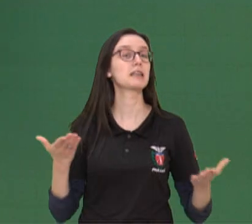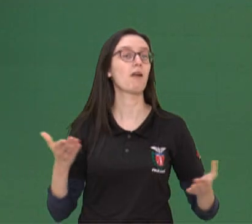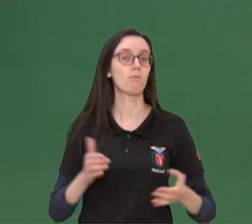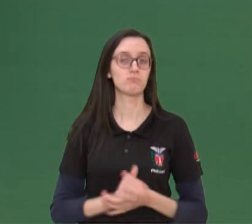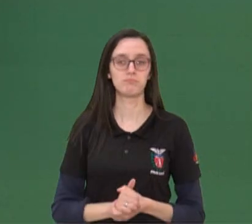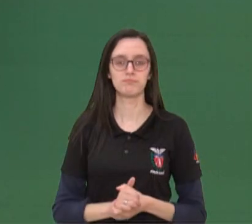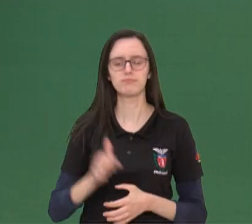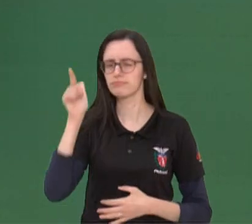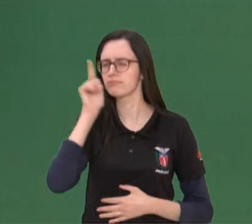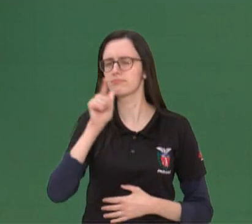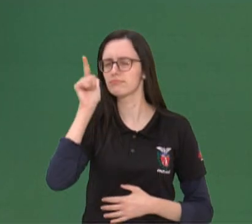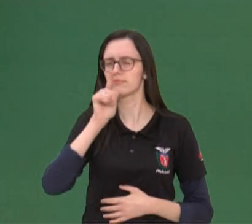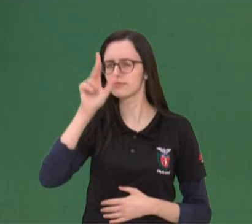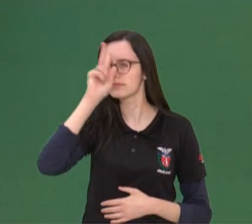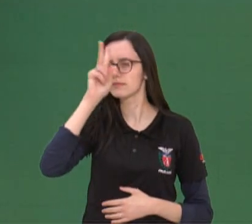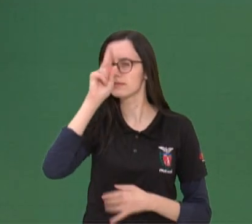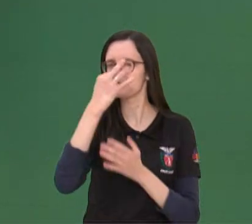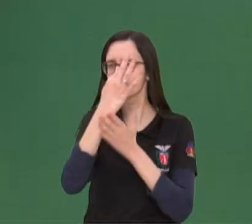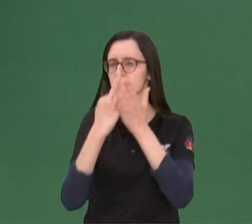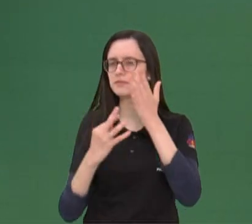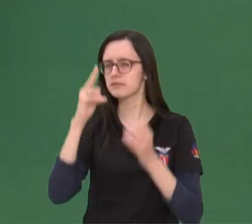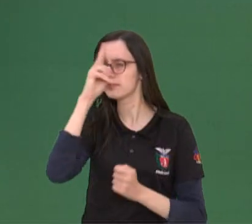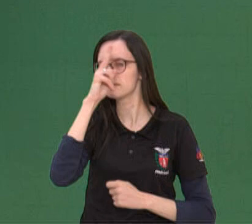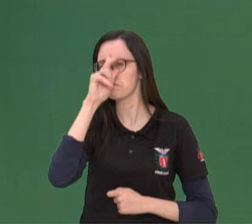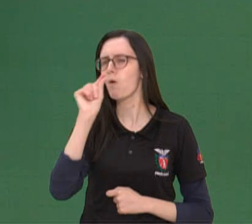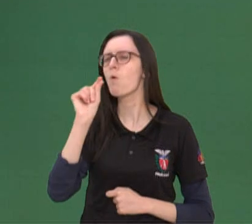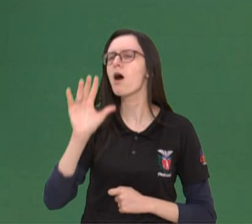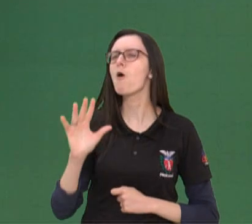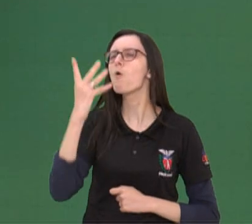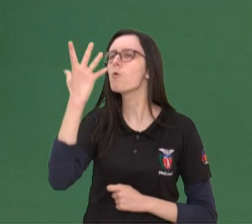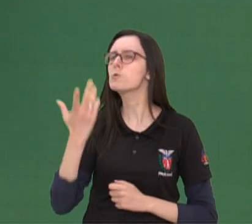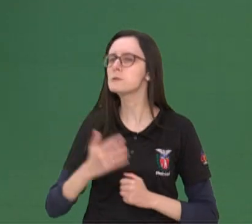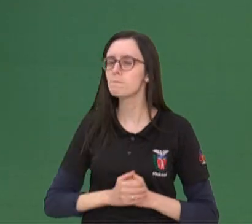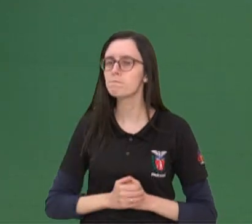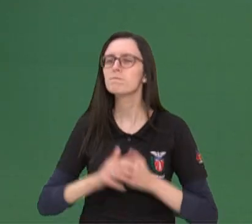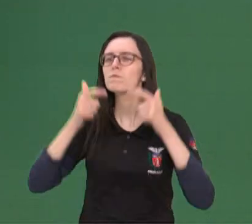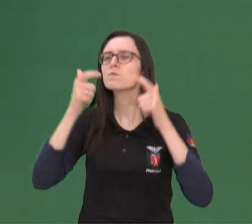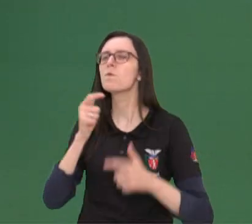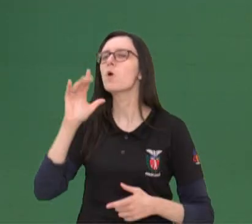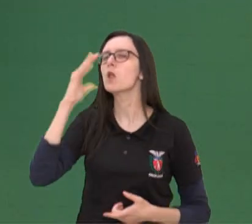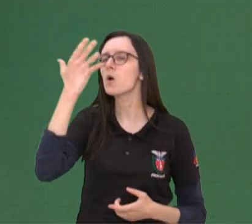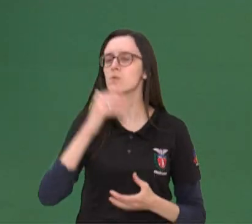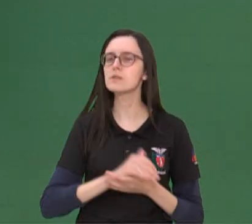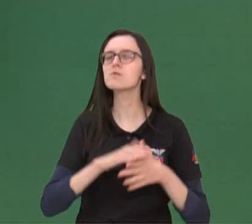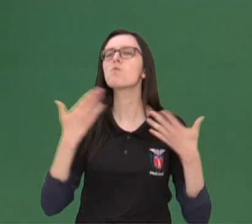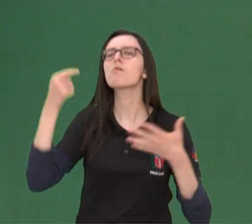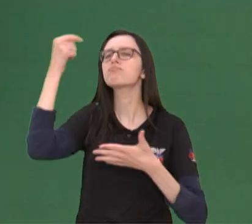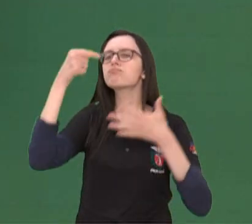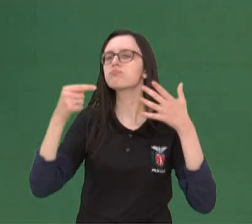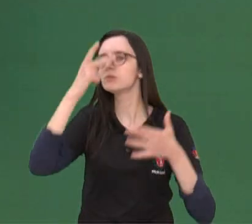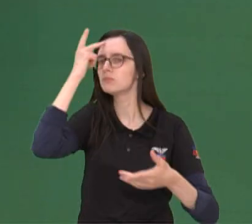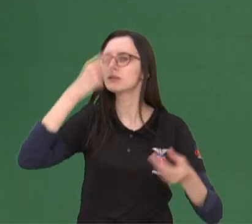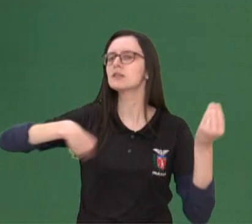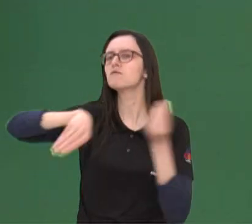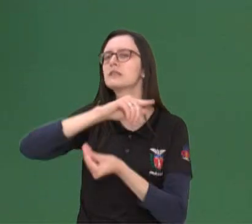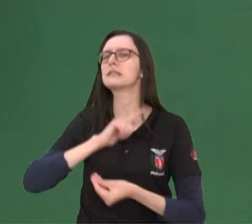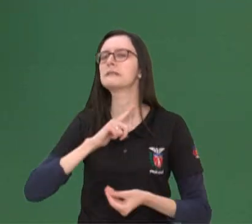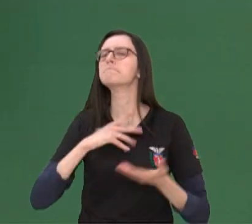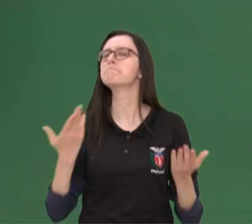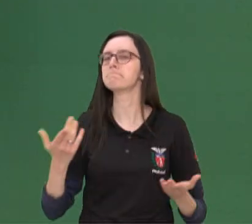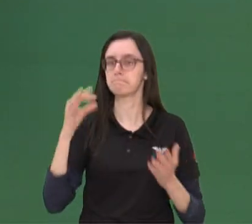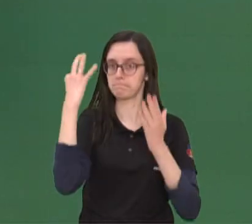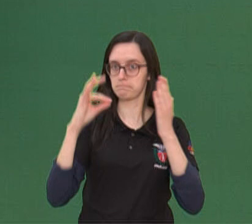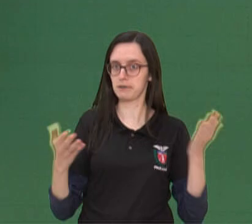Então, conseguiram lembrar no texto o que aconteceu, onde aconteceu e quais pessoas estavam envolvidas? Vamos